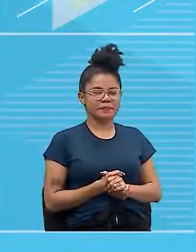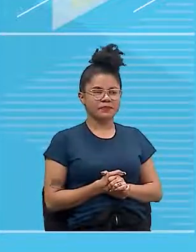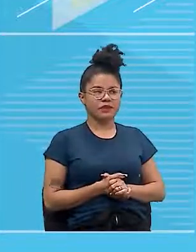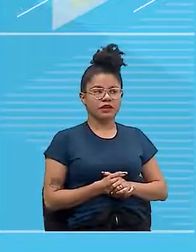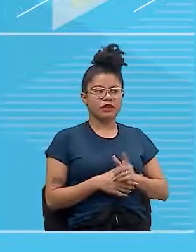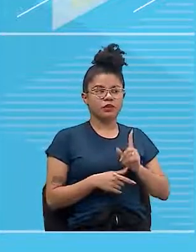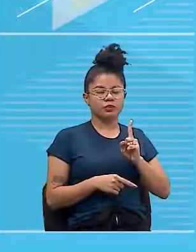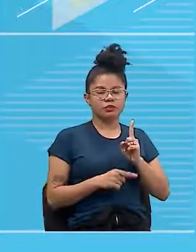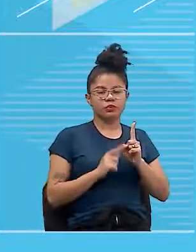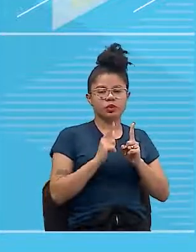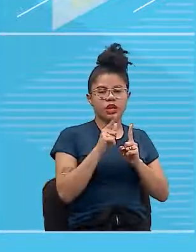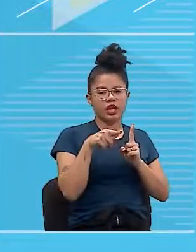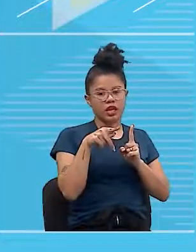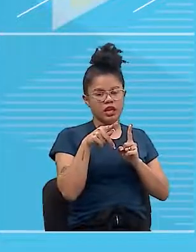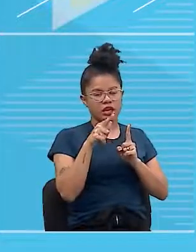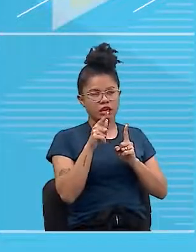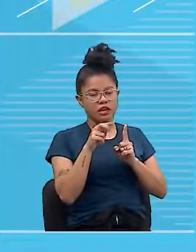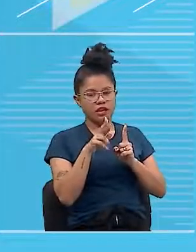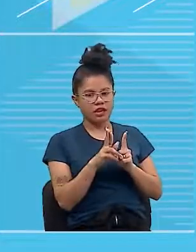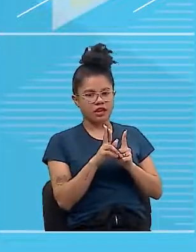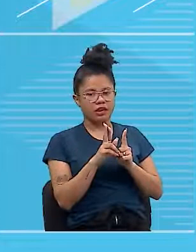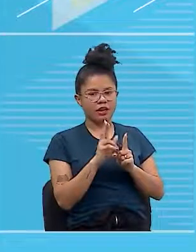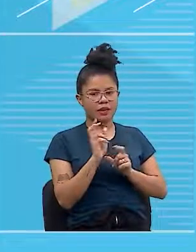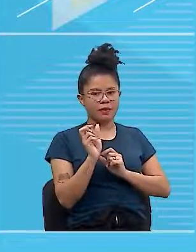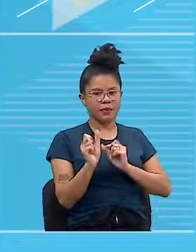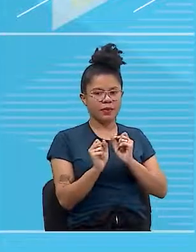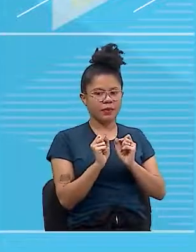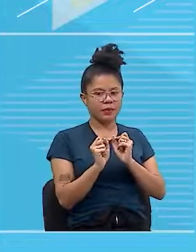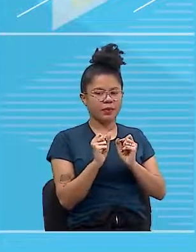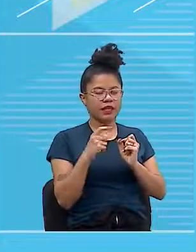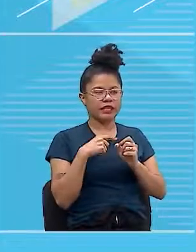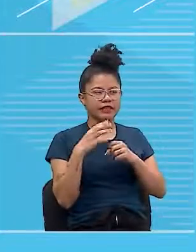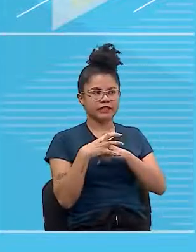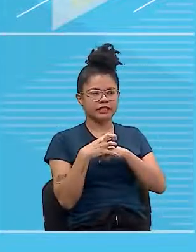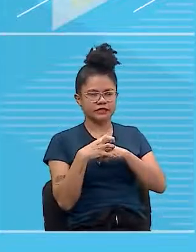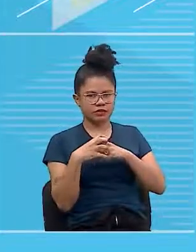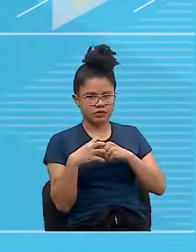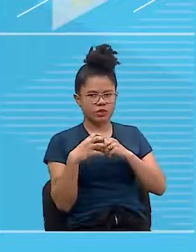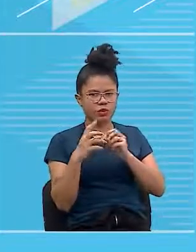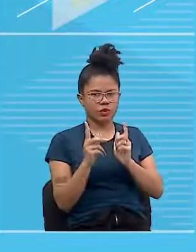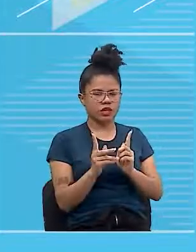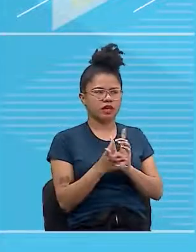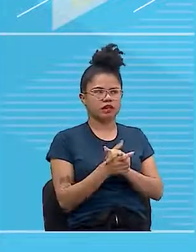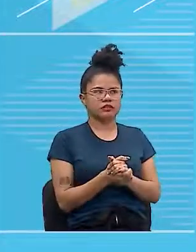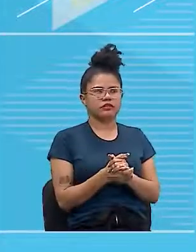é um grama de carboidrato que foi oxidado né mesmo esquema